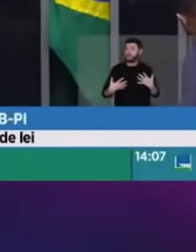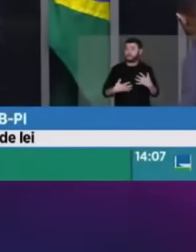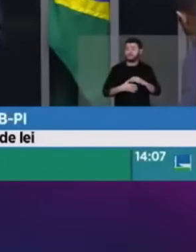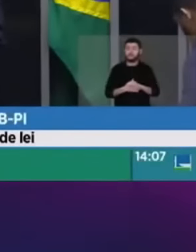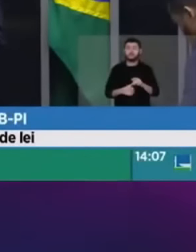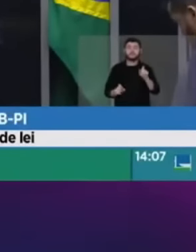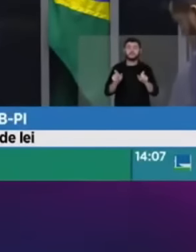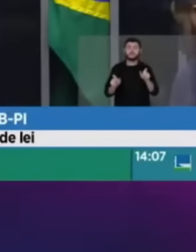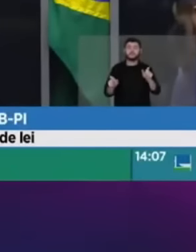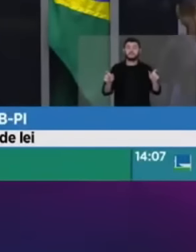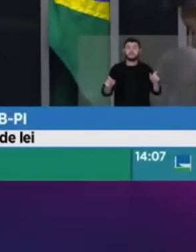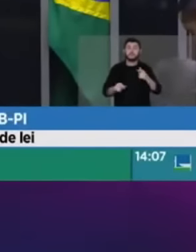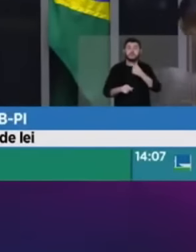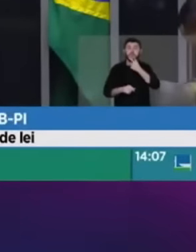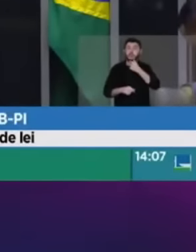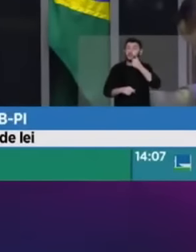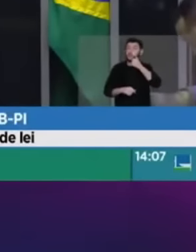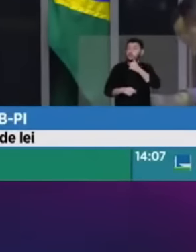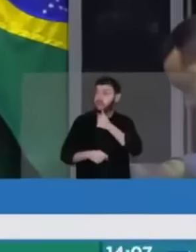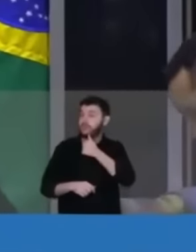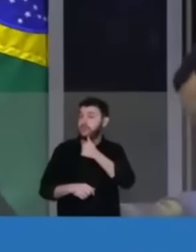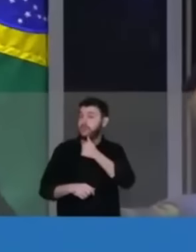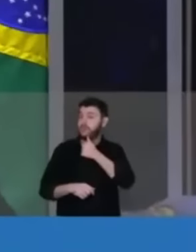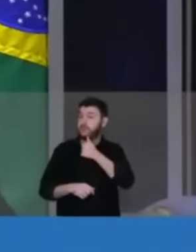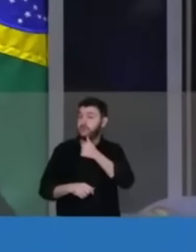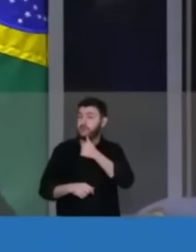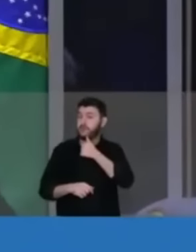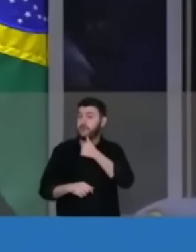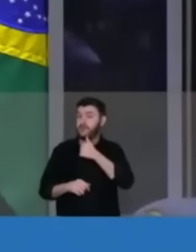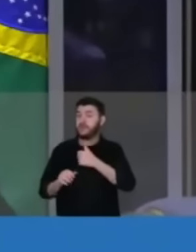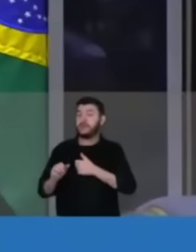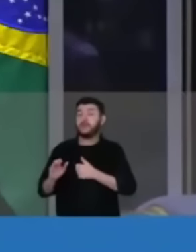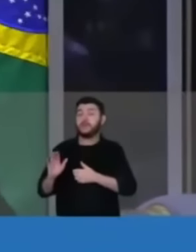13 de autoria do executivo